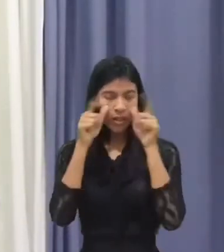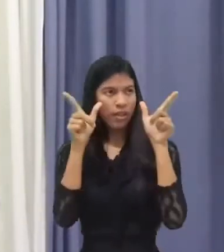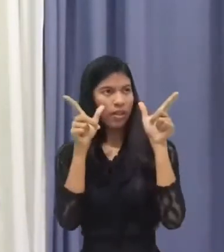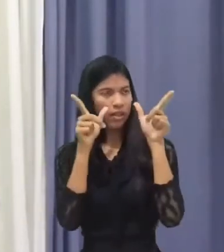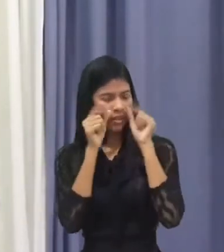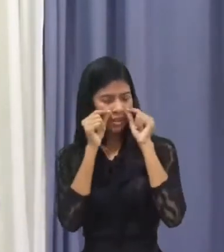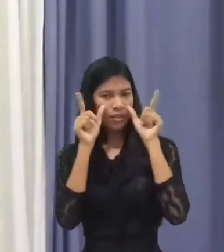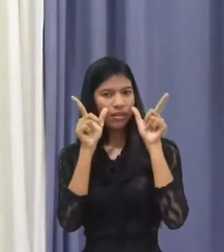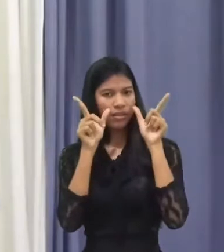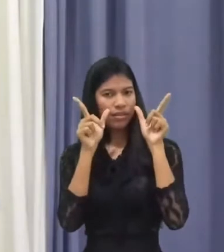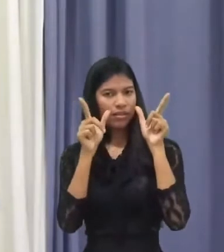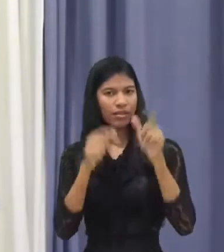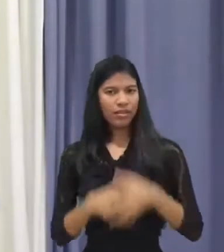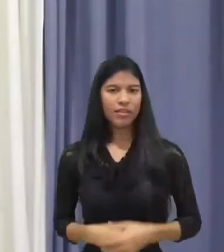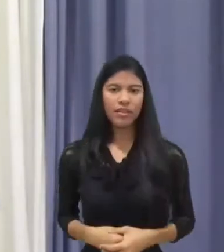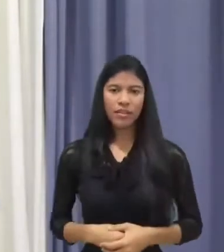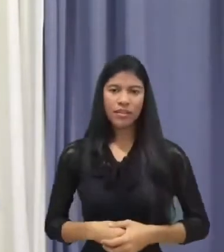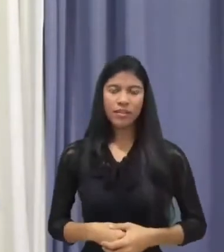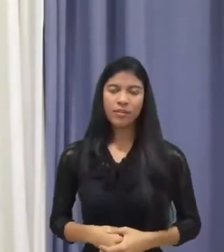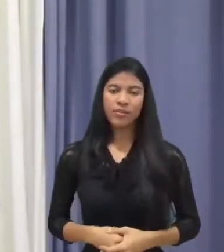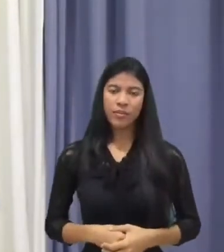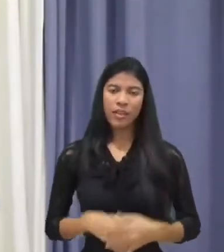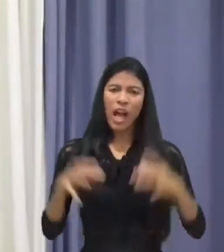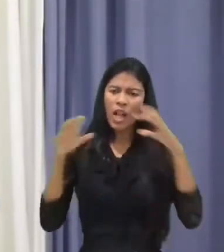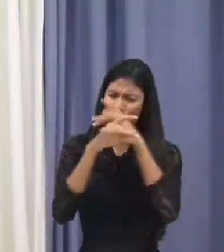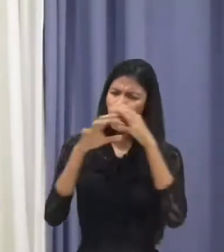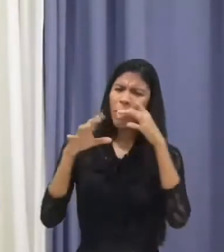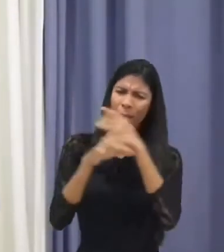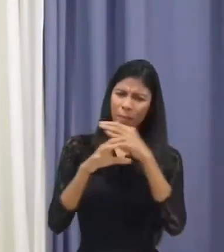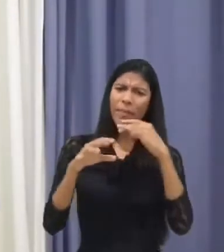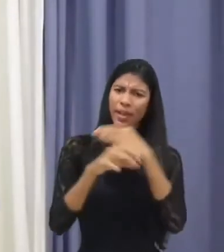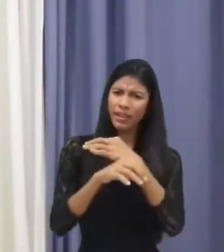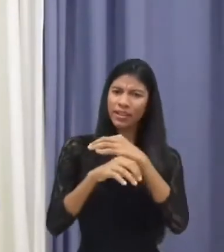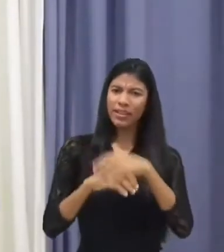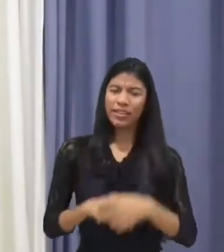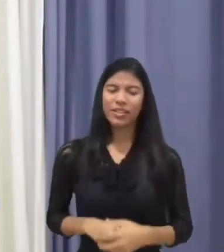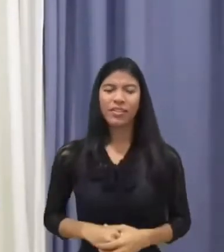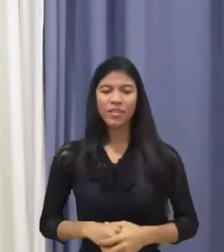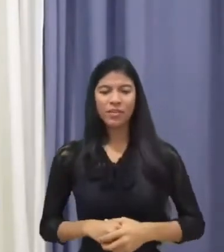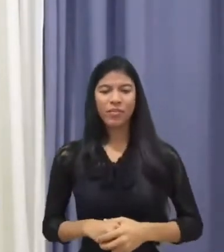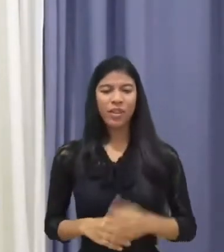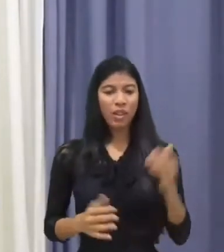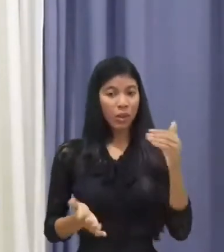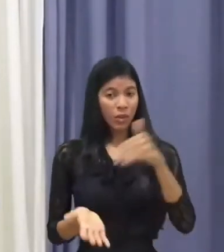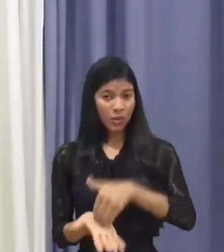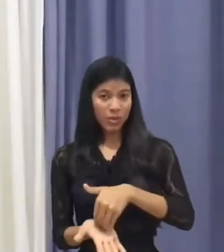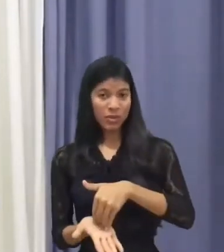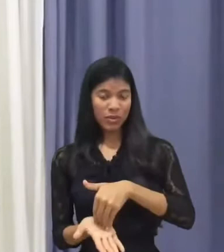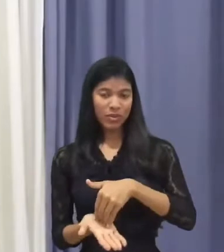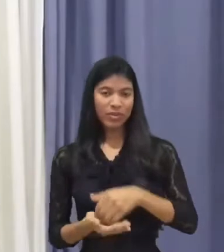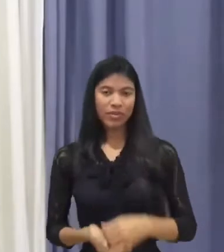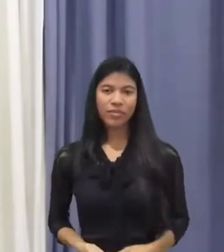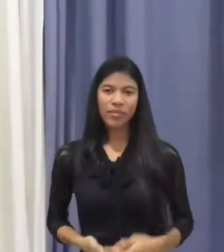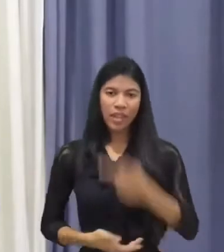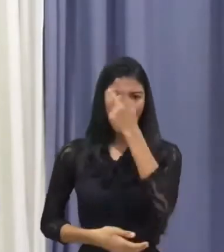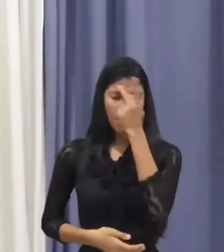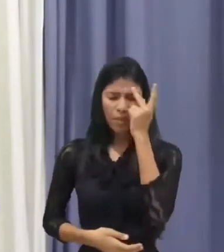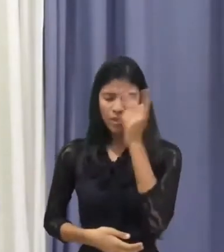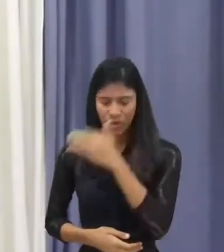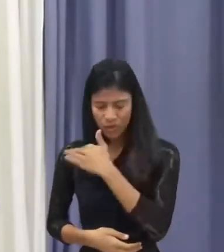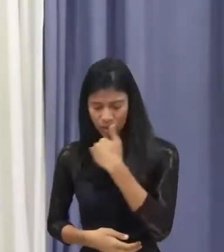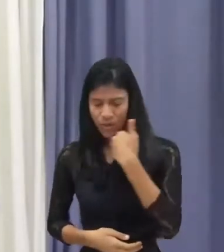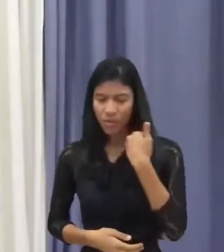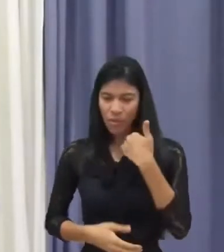de olhos, ao ressoar da última trombeta, a trombeta soará, os mortos